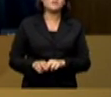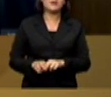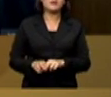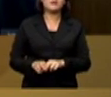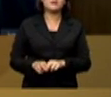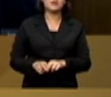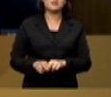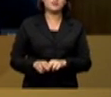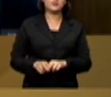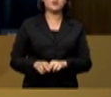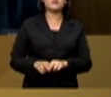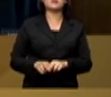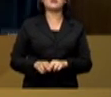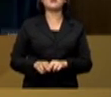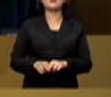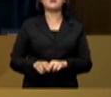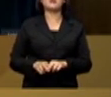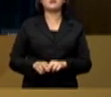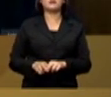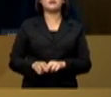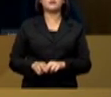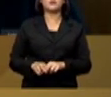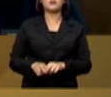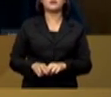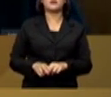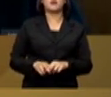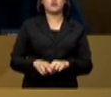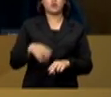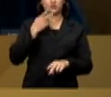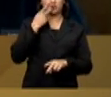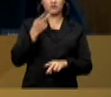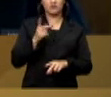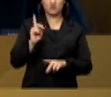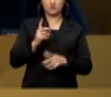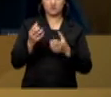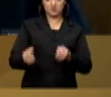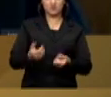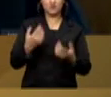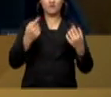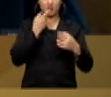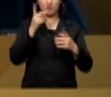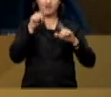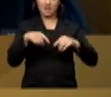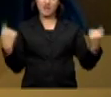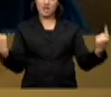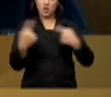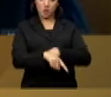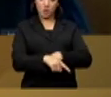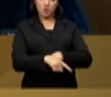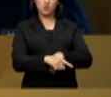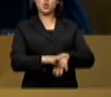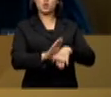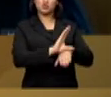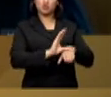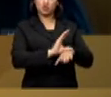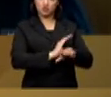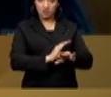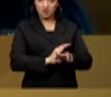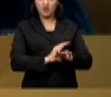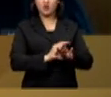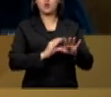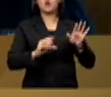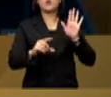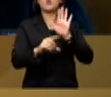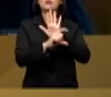pedidos e declarando a inconstitucionalidade das cláusulas 1ª, 2ª, 3ª, 6ª e 9ª do